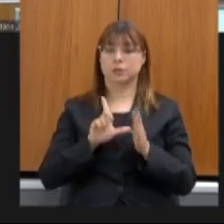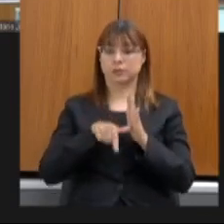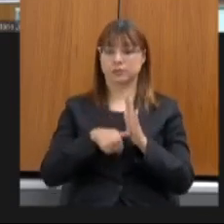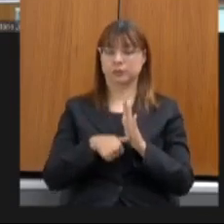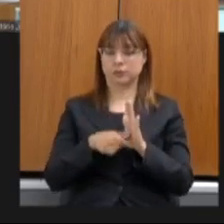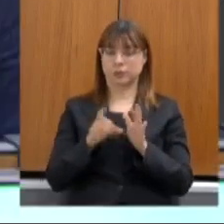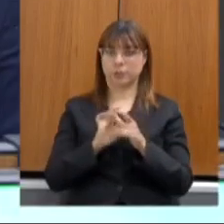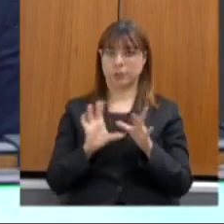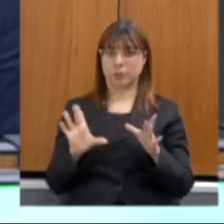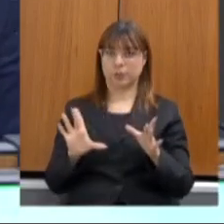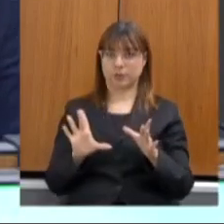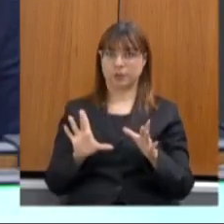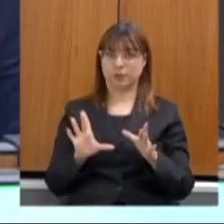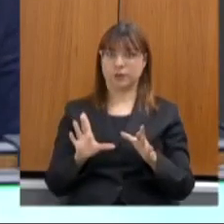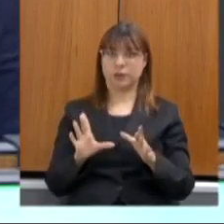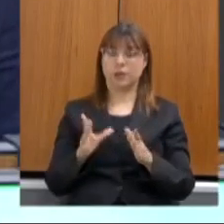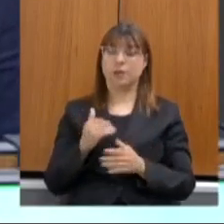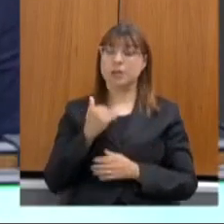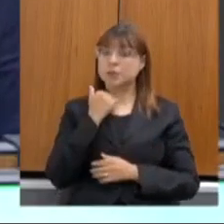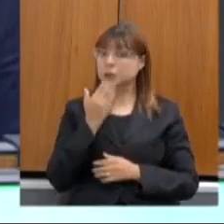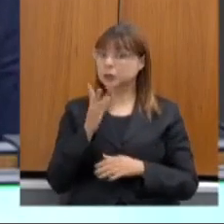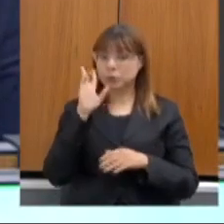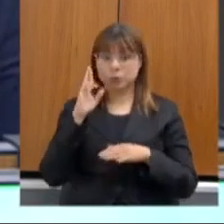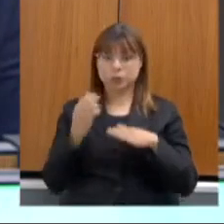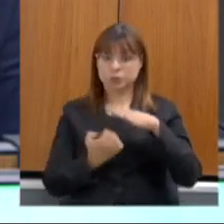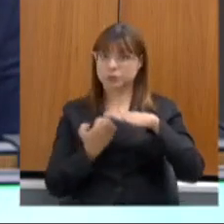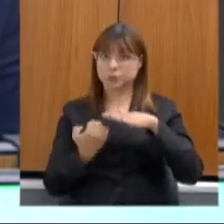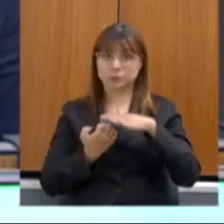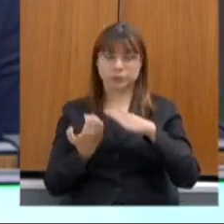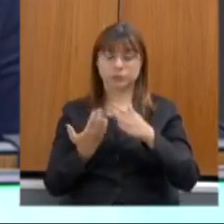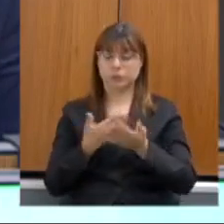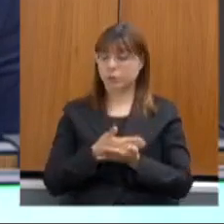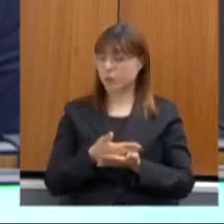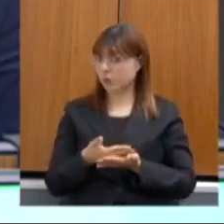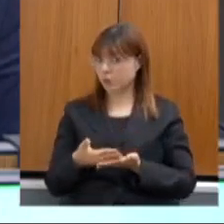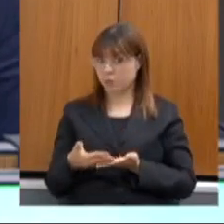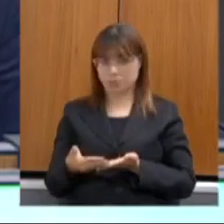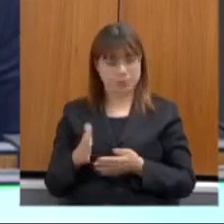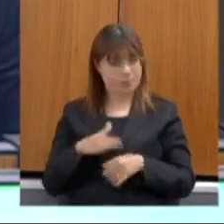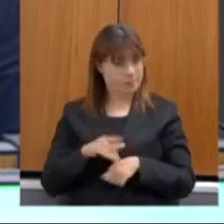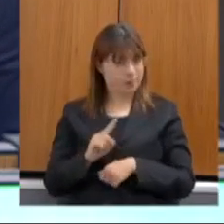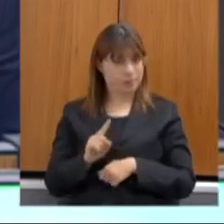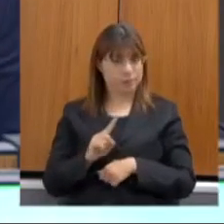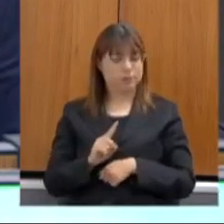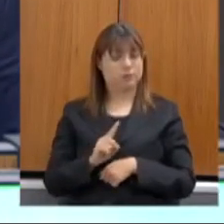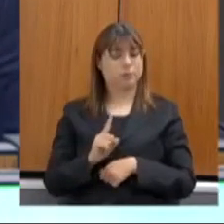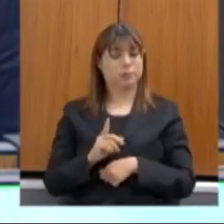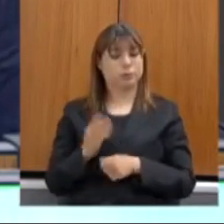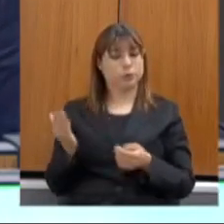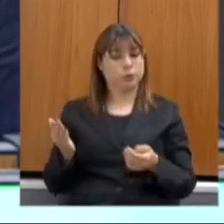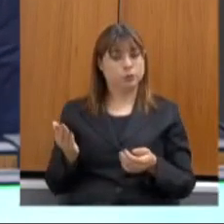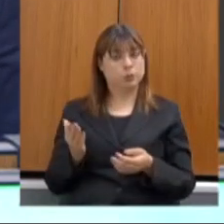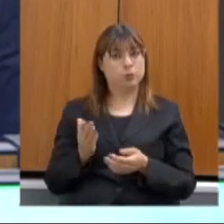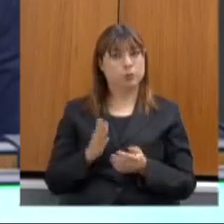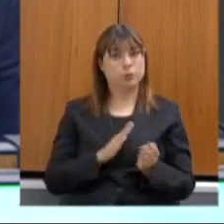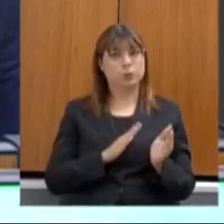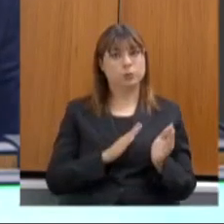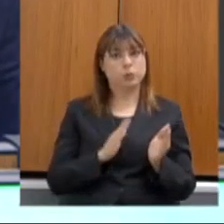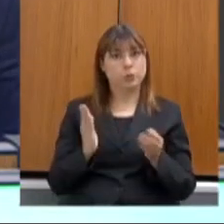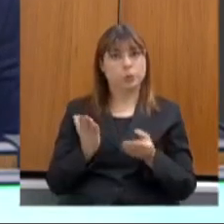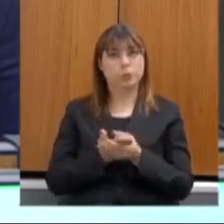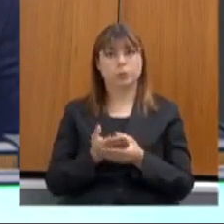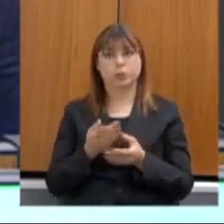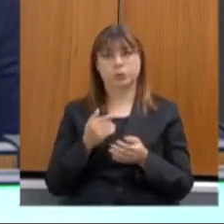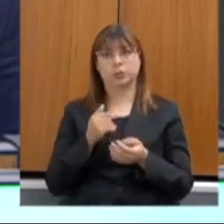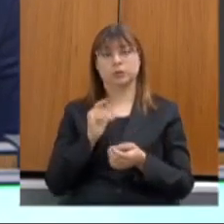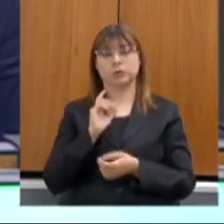nenhum empresário agora vai entrar com processos no estado a maioria deles e